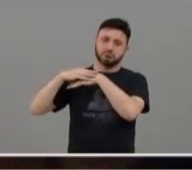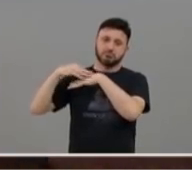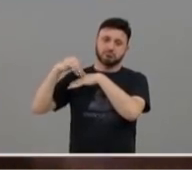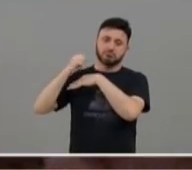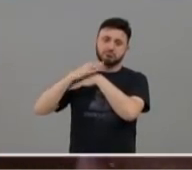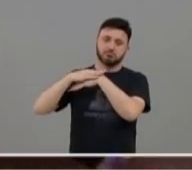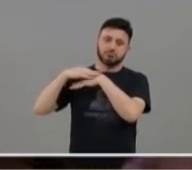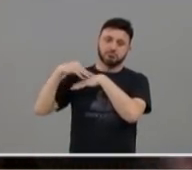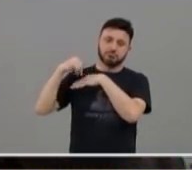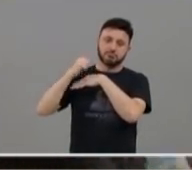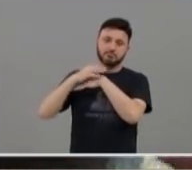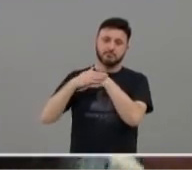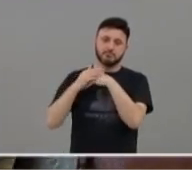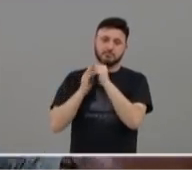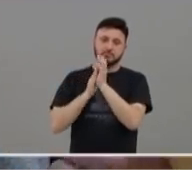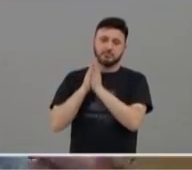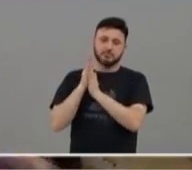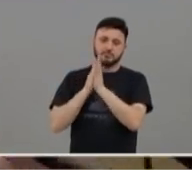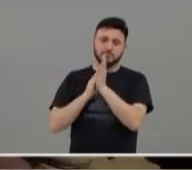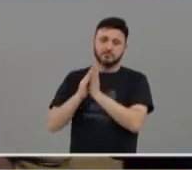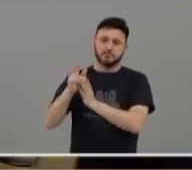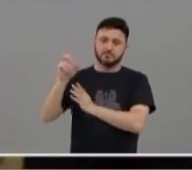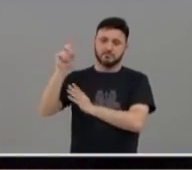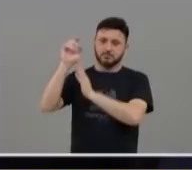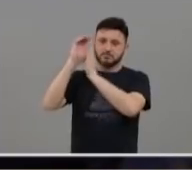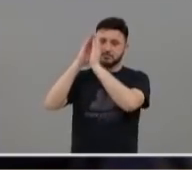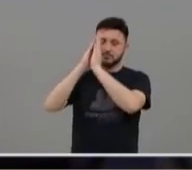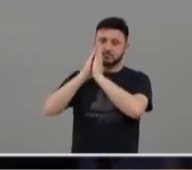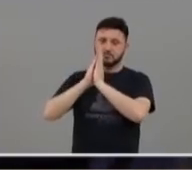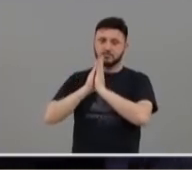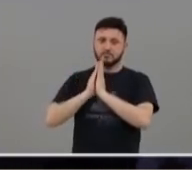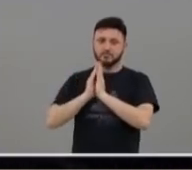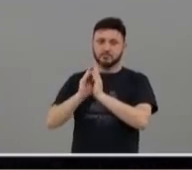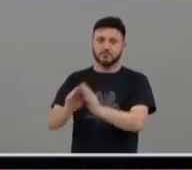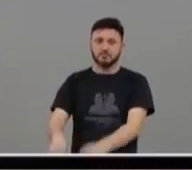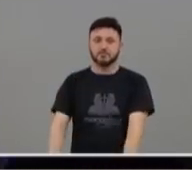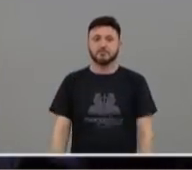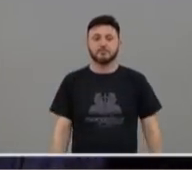adorar, meu Deus.